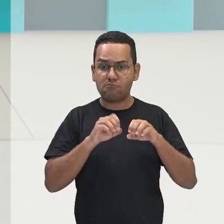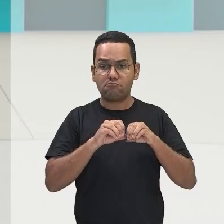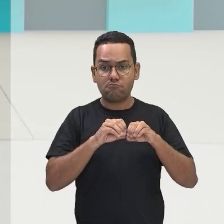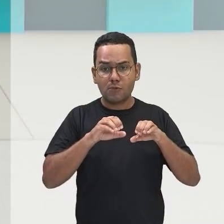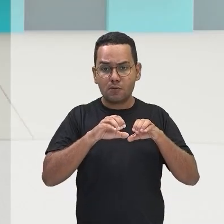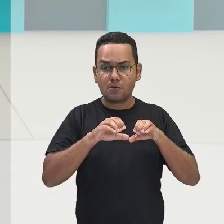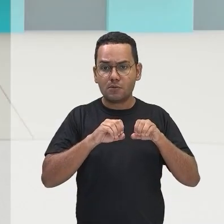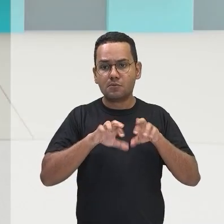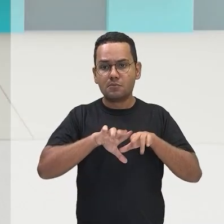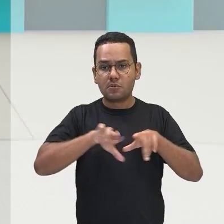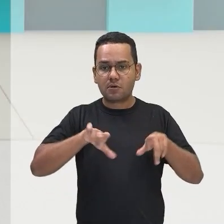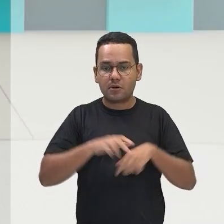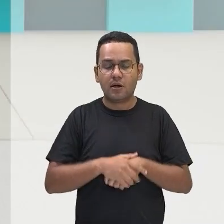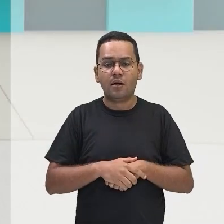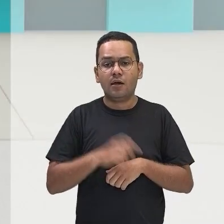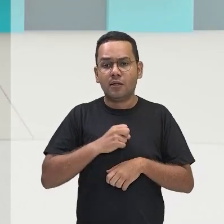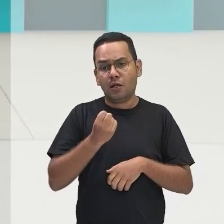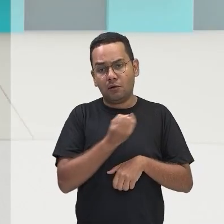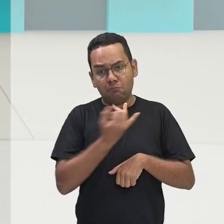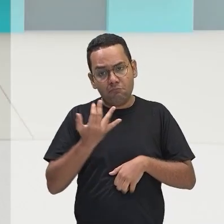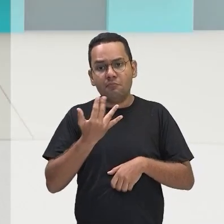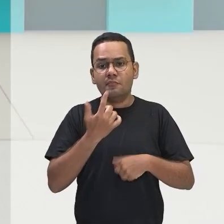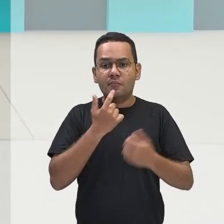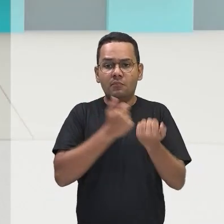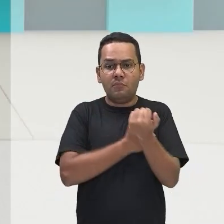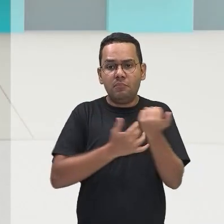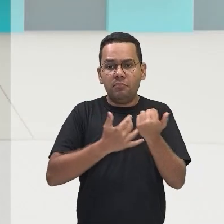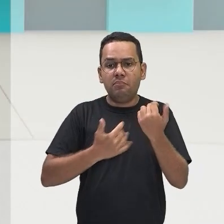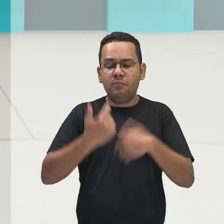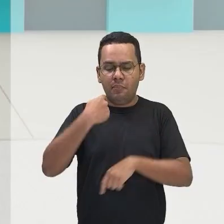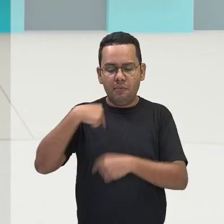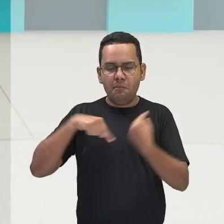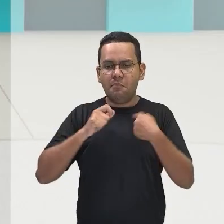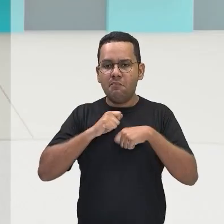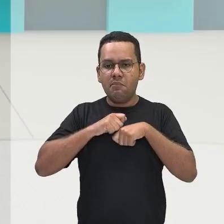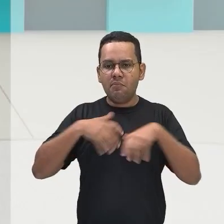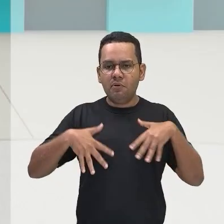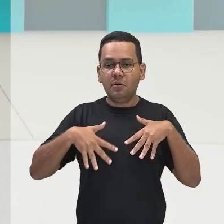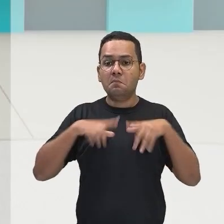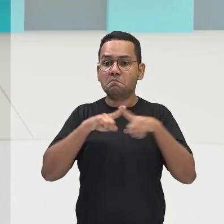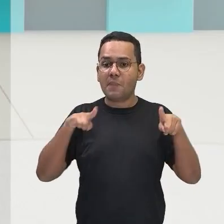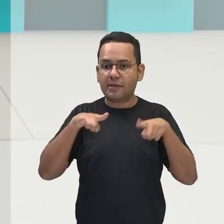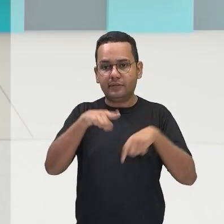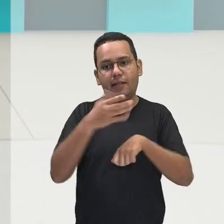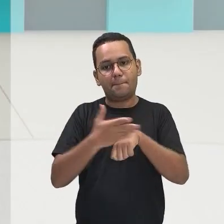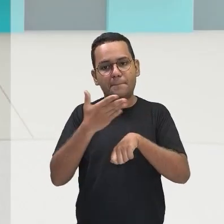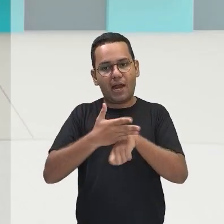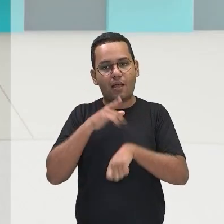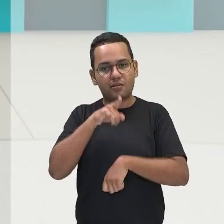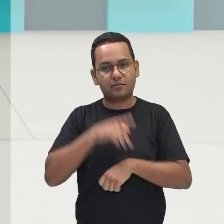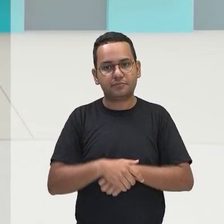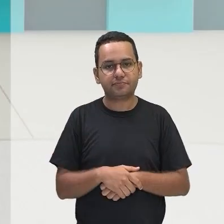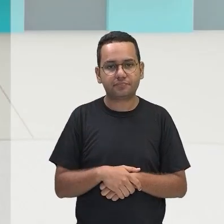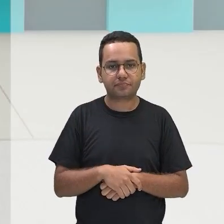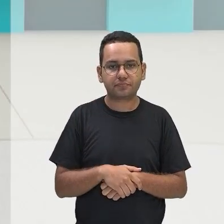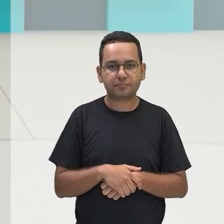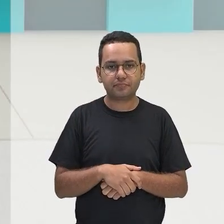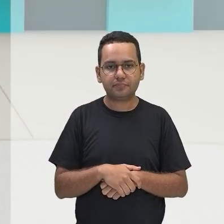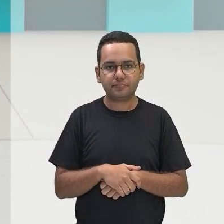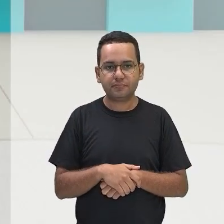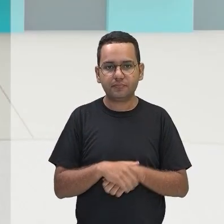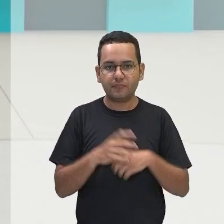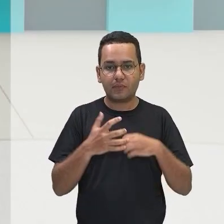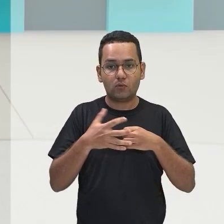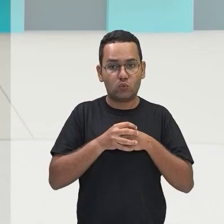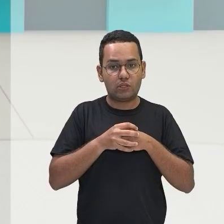a quantidade de sangue em movimento durante o exercício, né? Quando os músculos se contraem, pressionando,